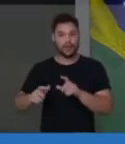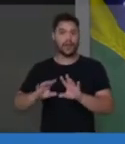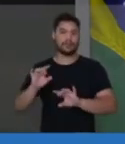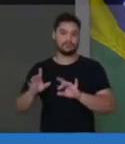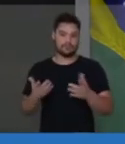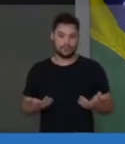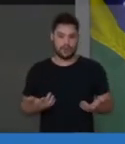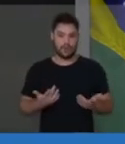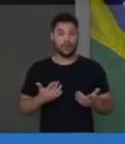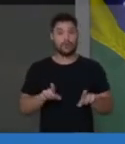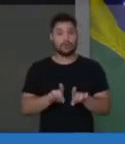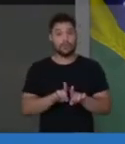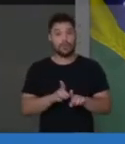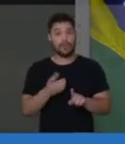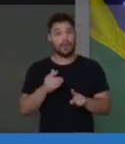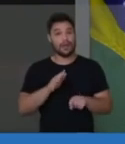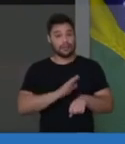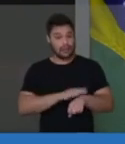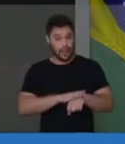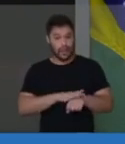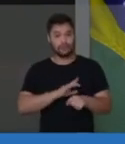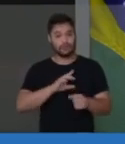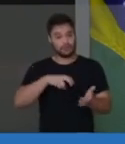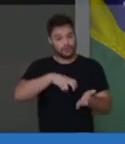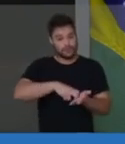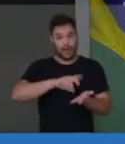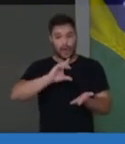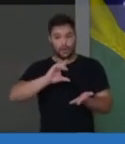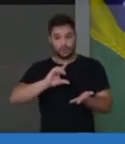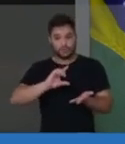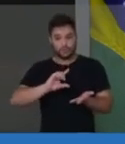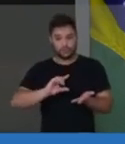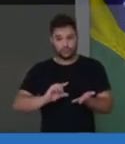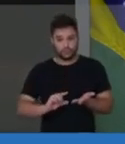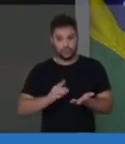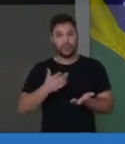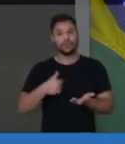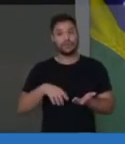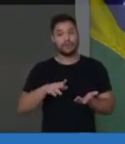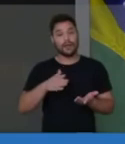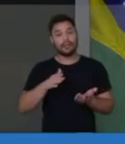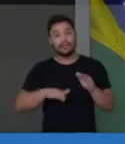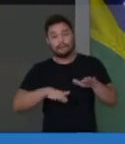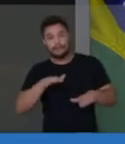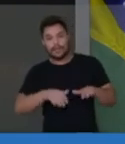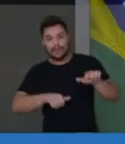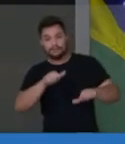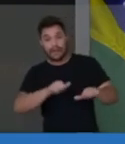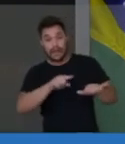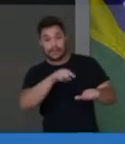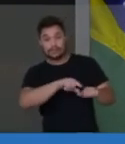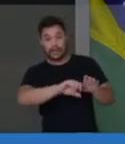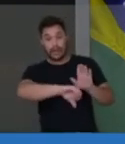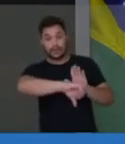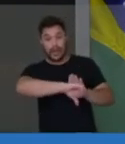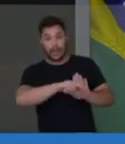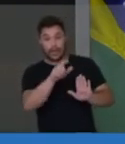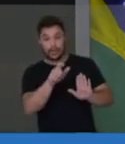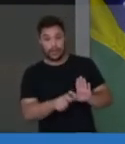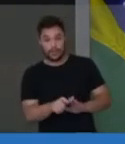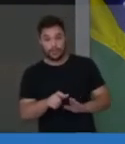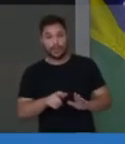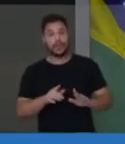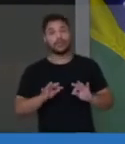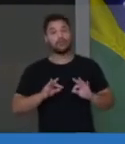específicos. Previu-se que a progressão de regime depende dos resultados do exame criminológico e revogou-se todas